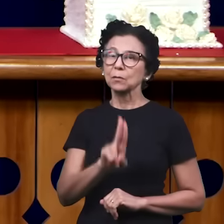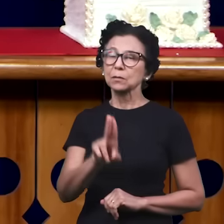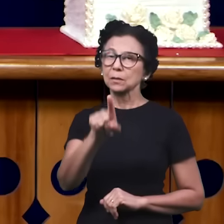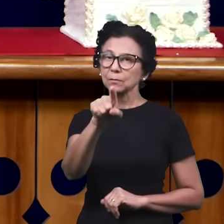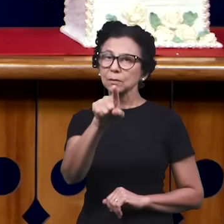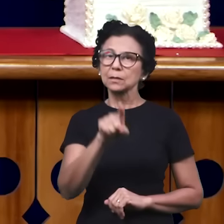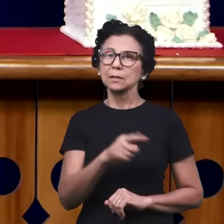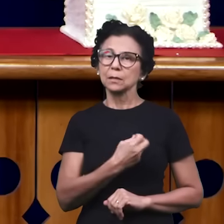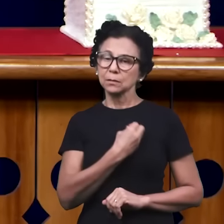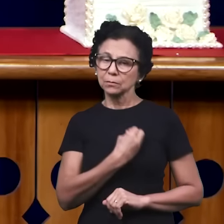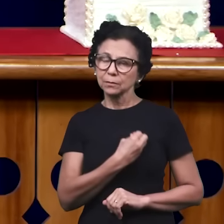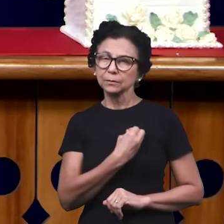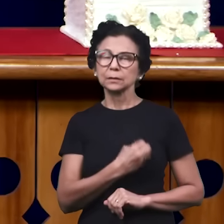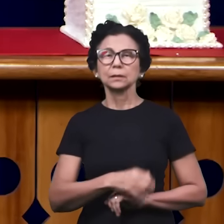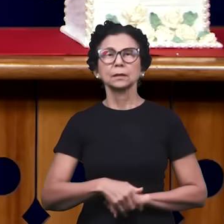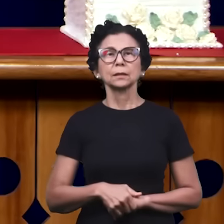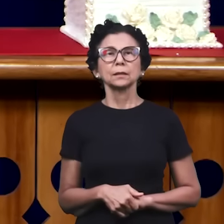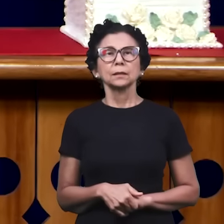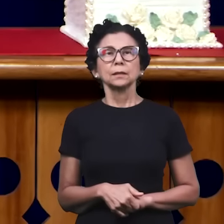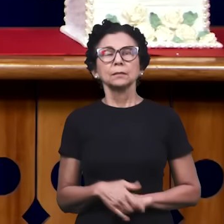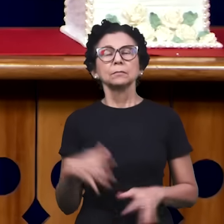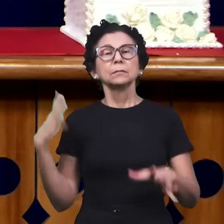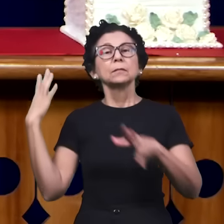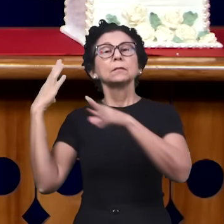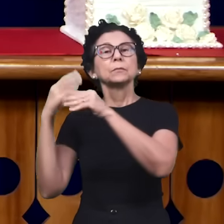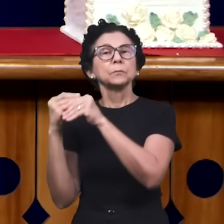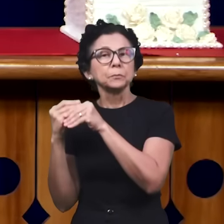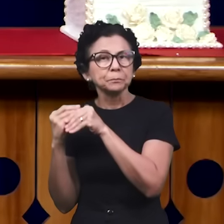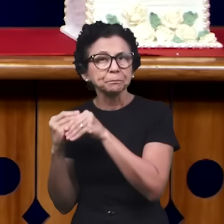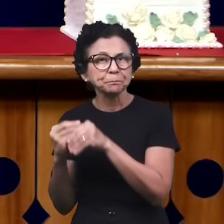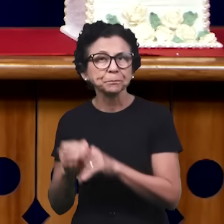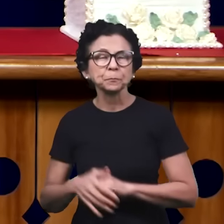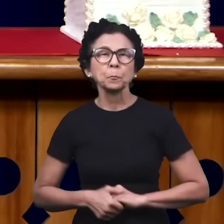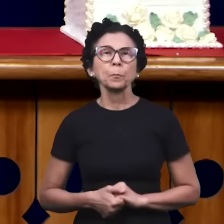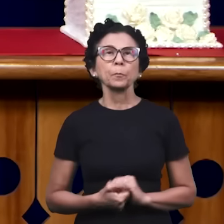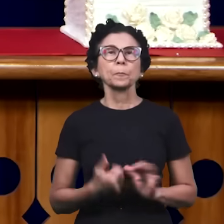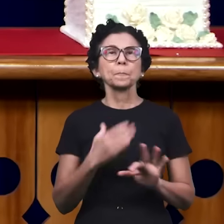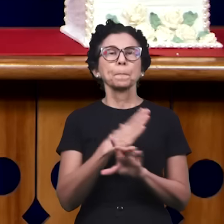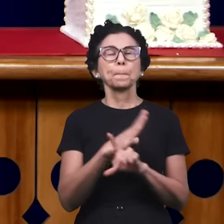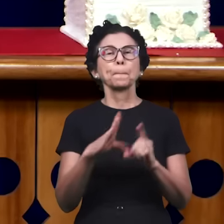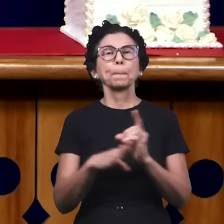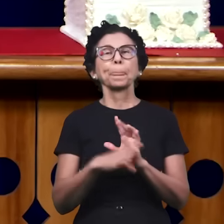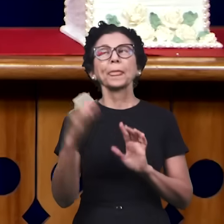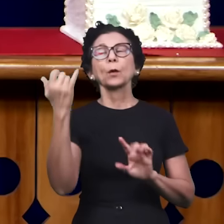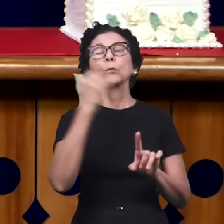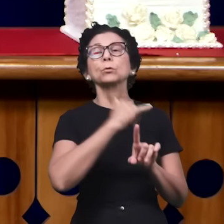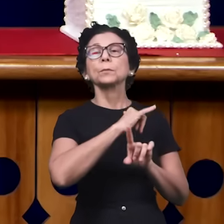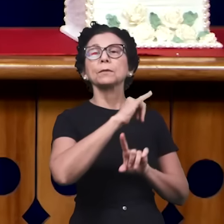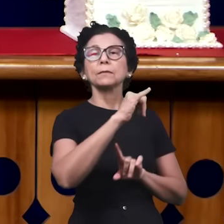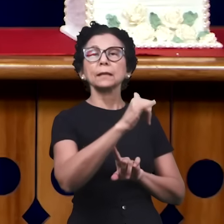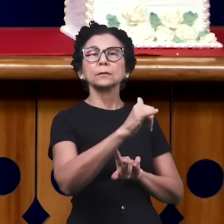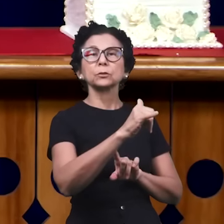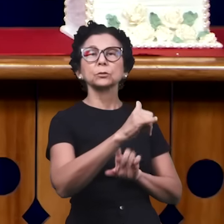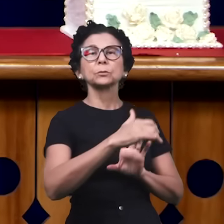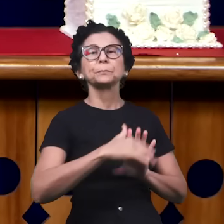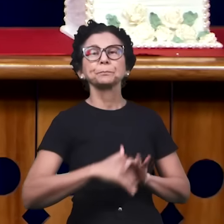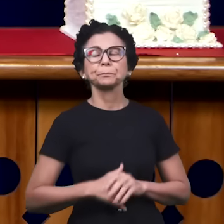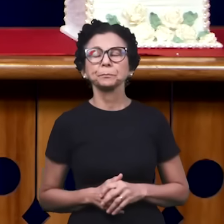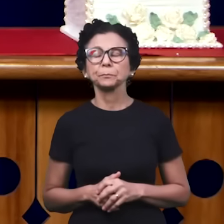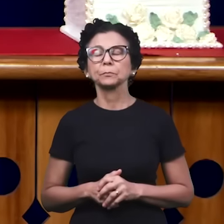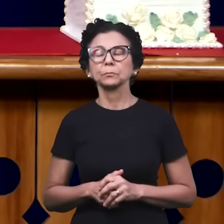quer usar a sua vida. E qual a nossa conclusão? O culto profético e a instrumentalidade do servo caminham juntos. O